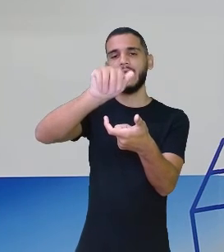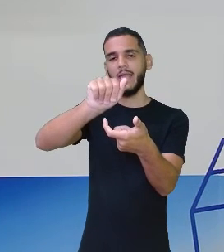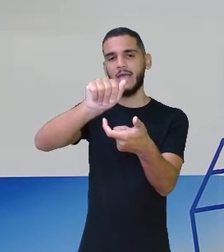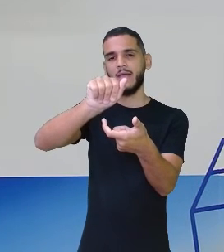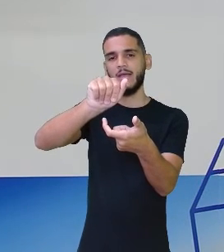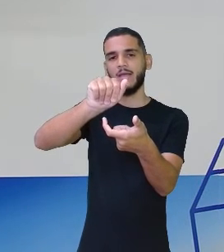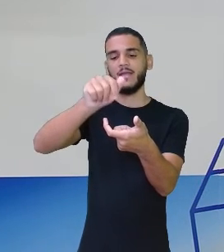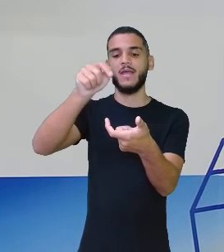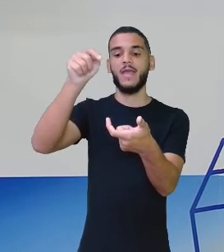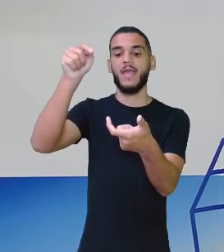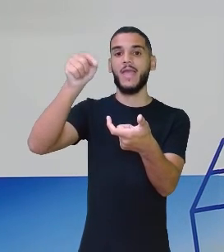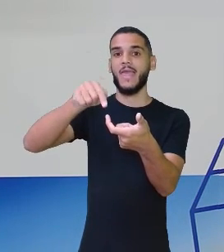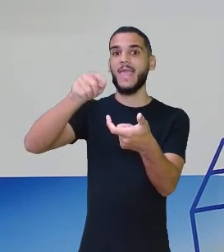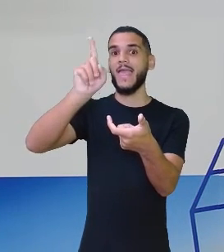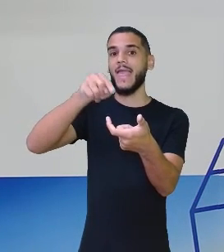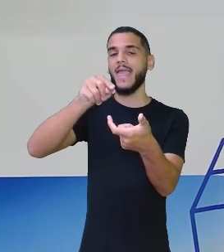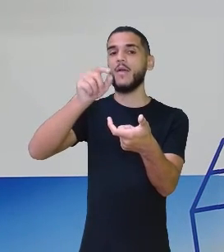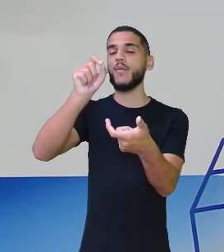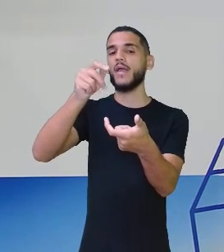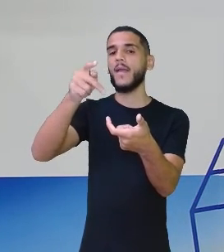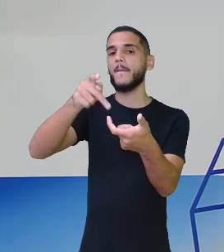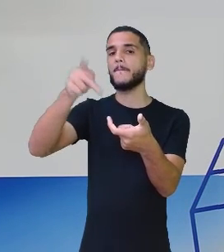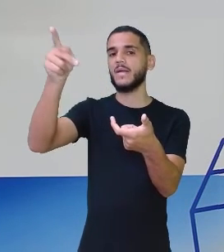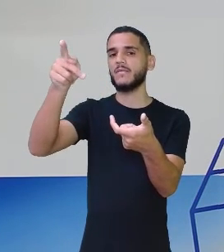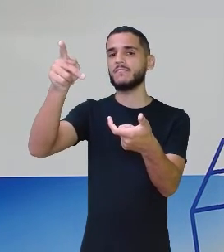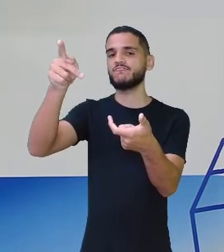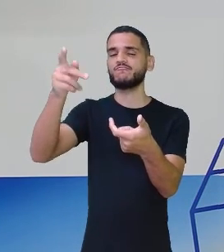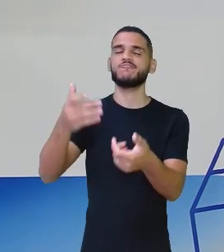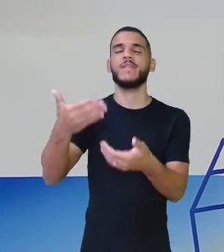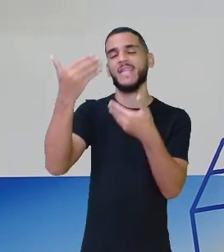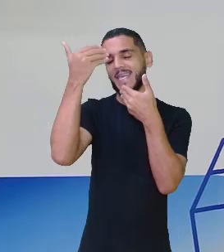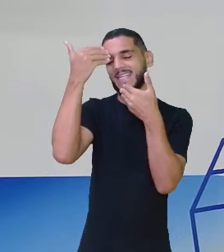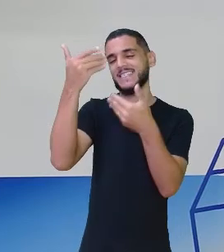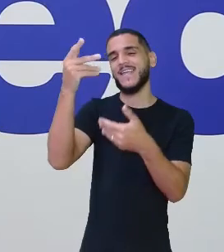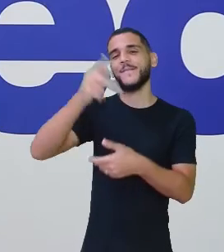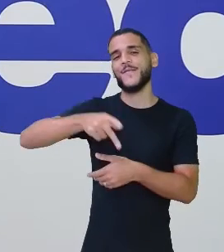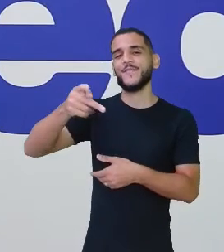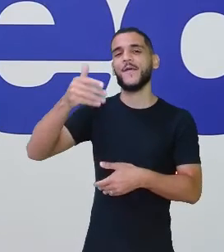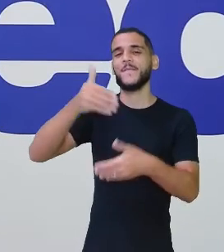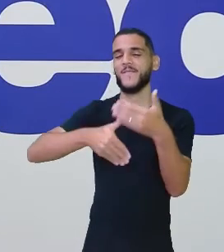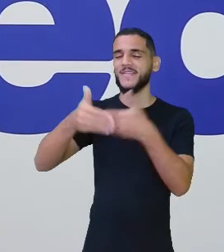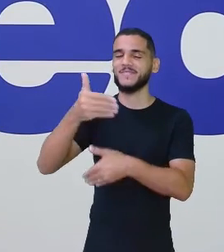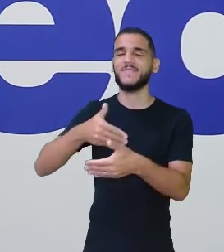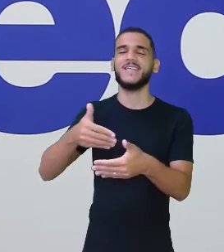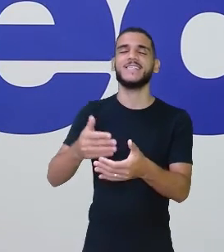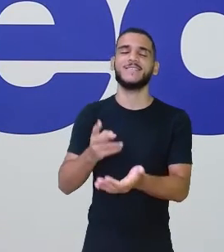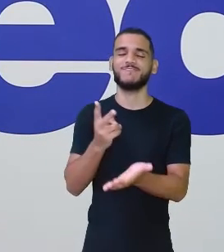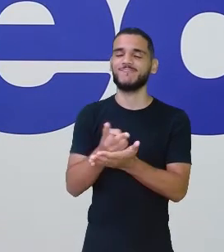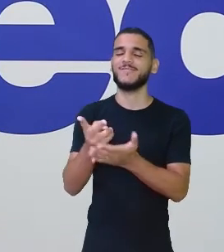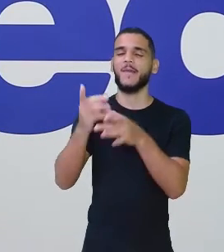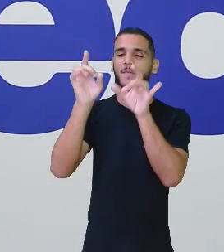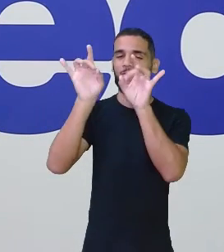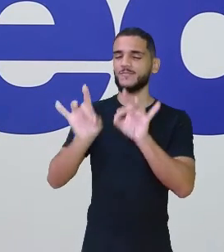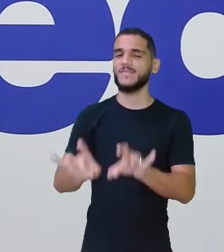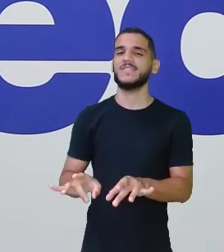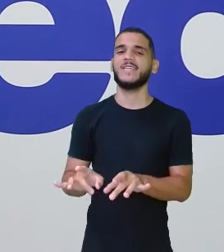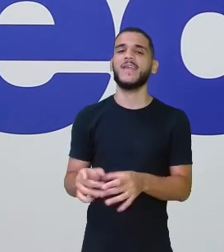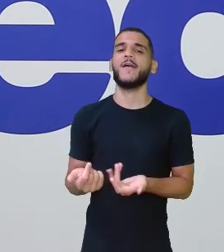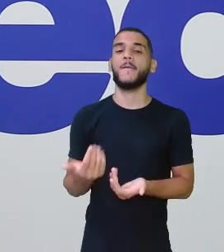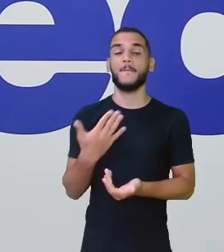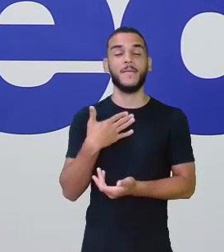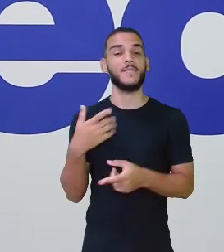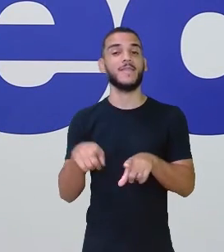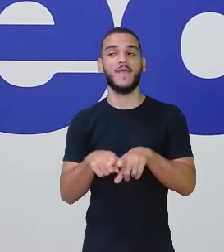professor Givanilson Soares. Grande presença sempre, né, minha gente? Obrigado também. Para mim é sempre um prazer. E